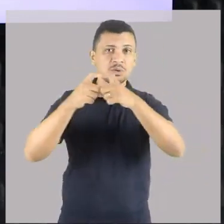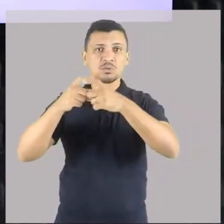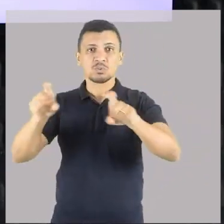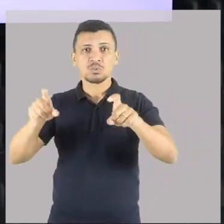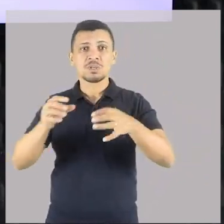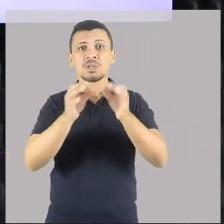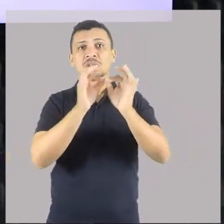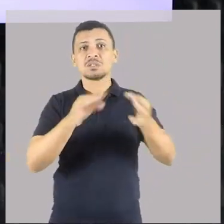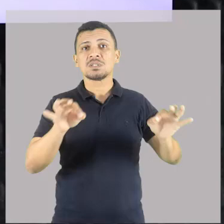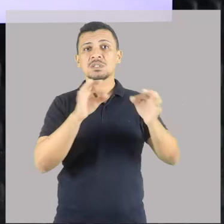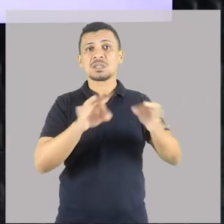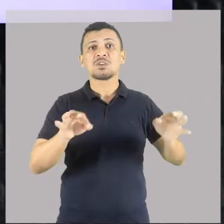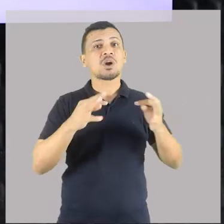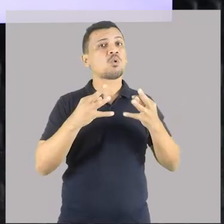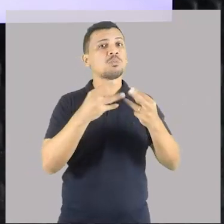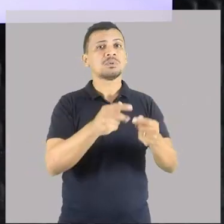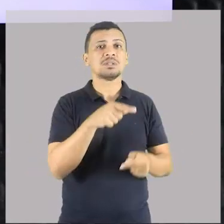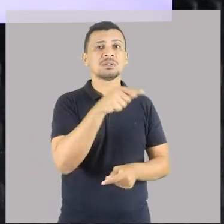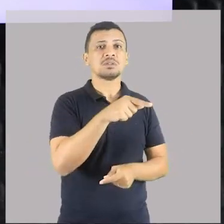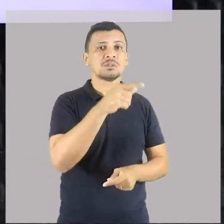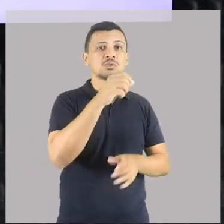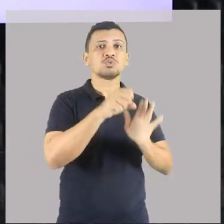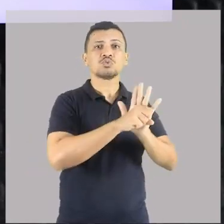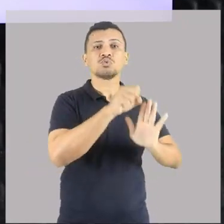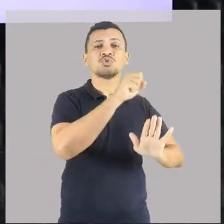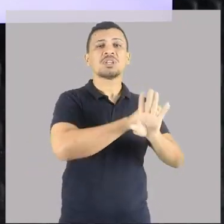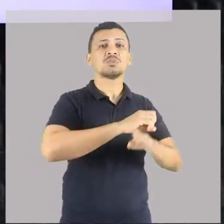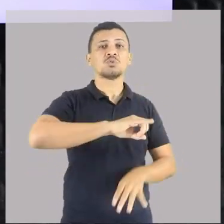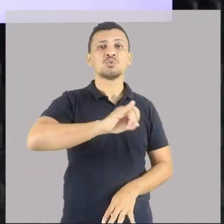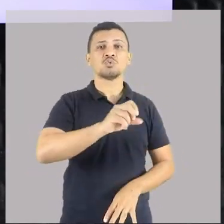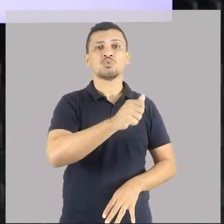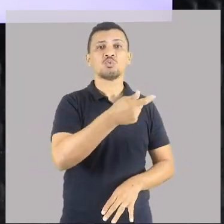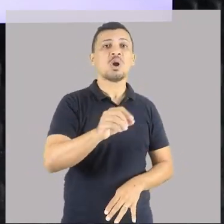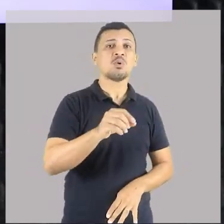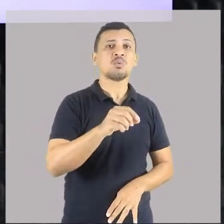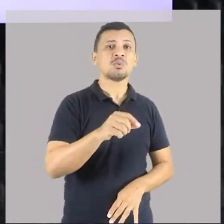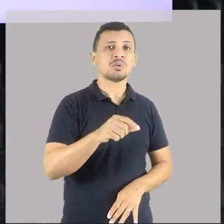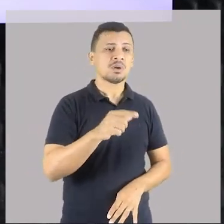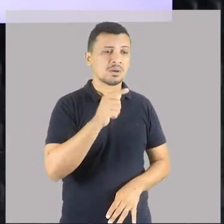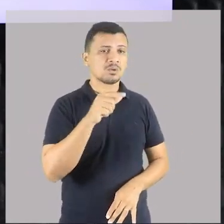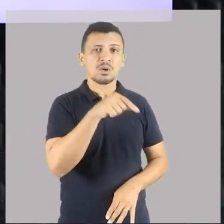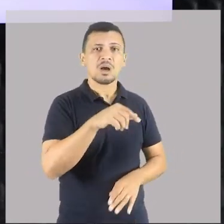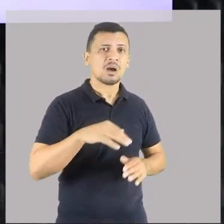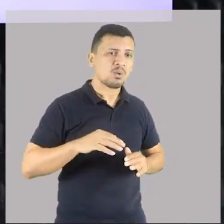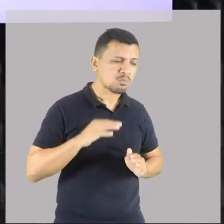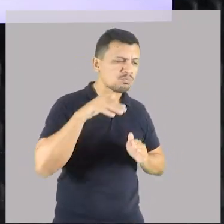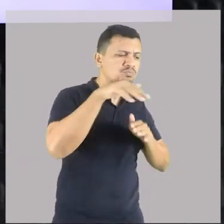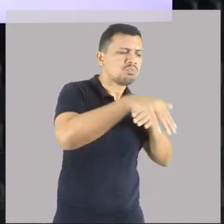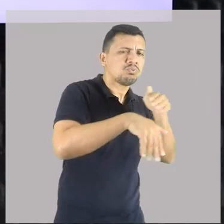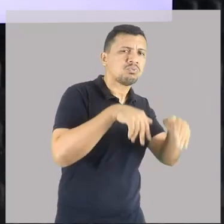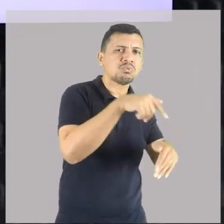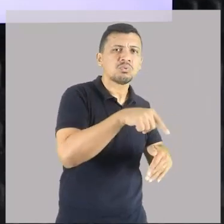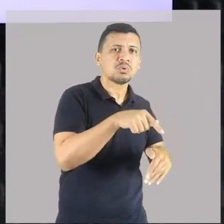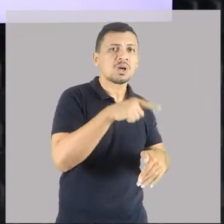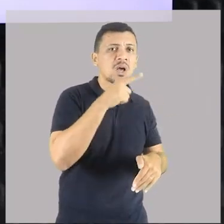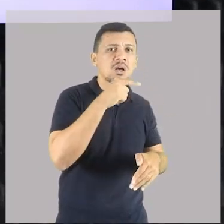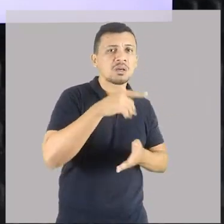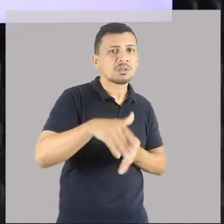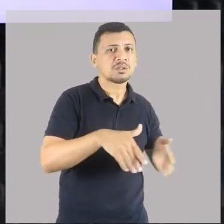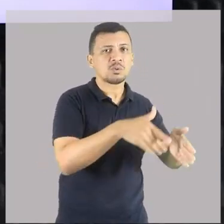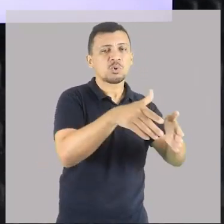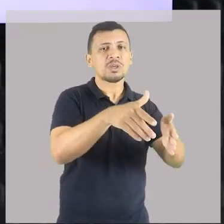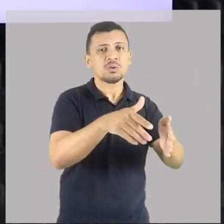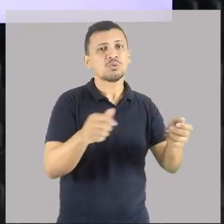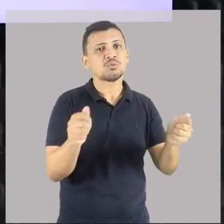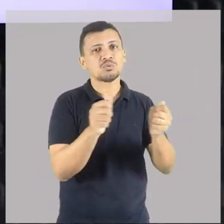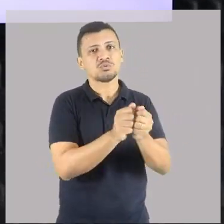Quem é o sujeito da primeira? João. Quem mergulhou? João. João mergulhou. Mergulhou onde? No rio. No rio é adjunto